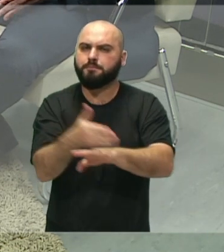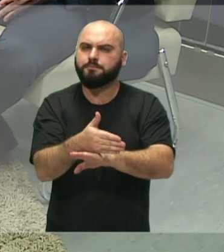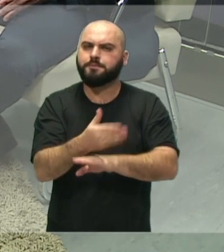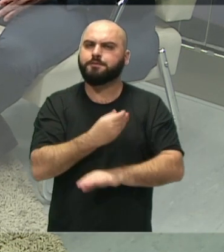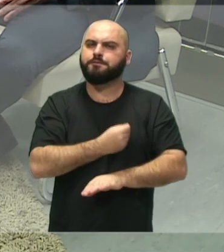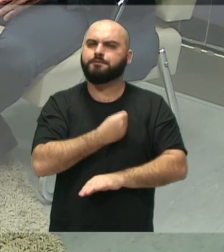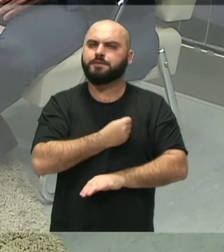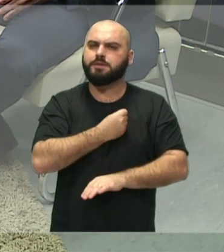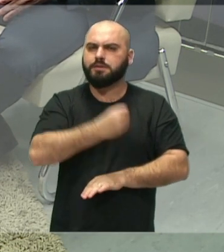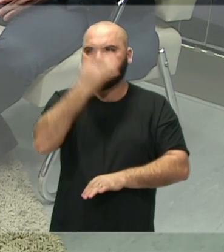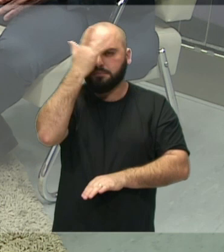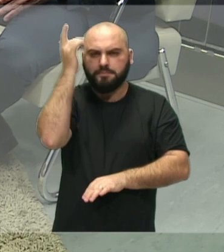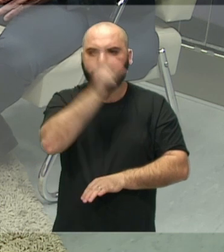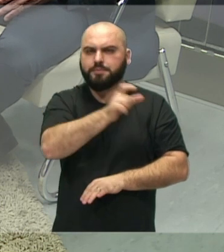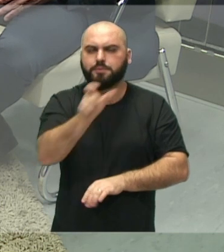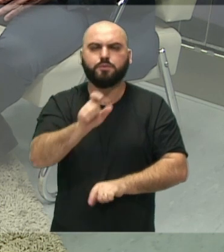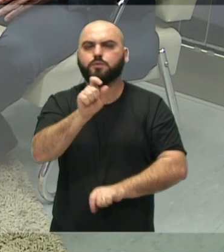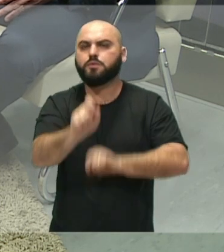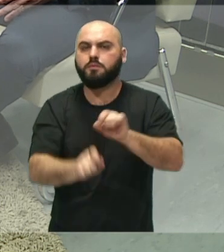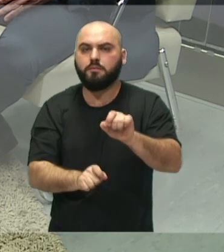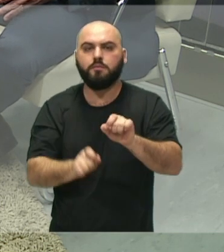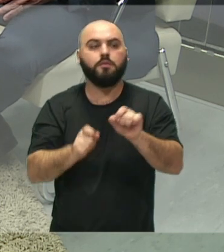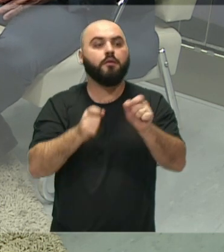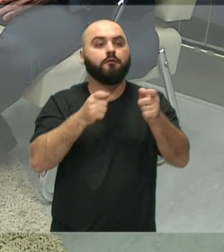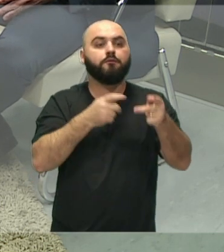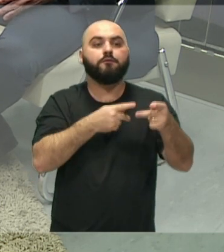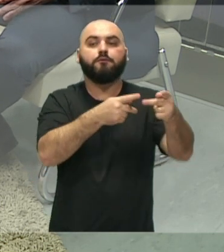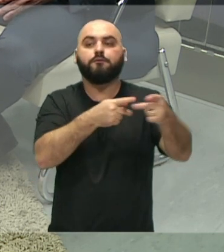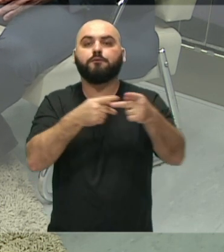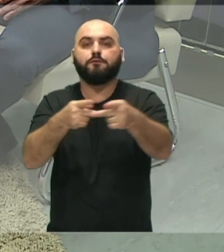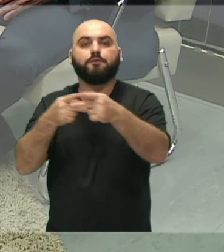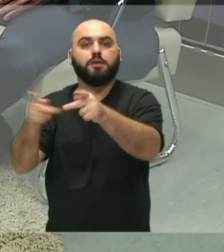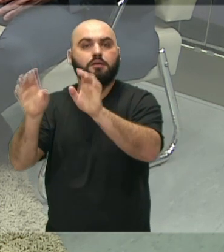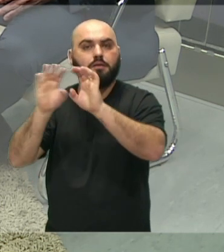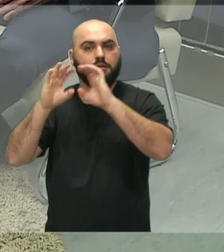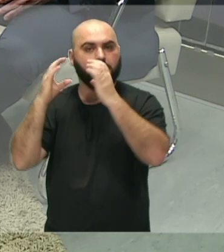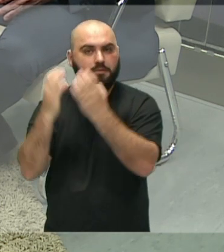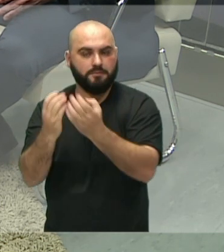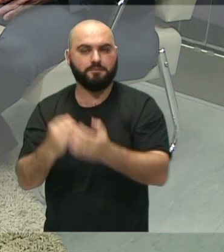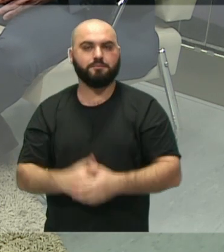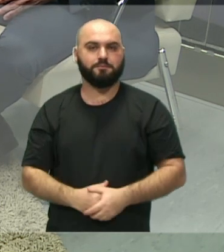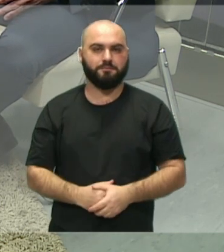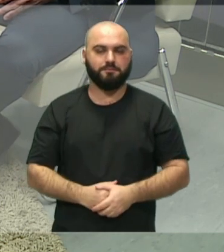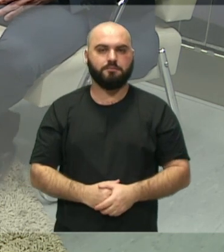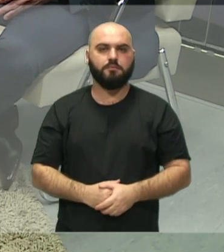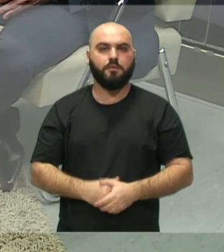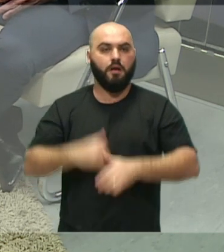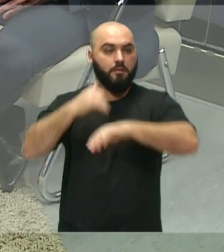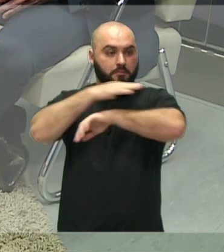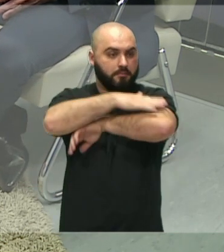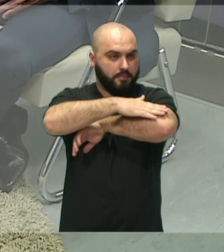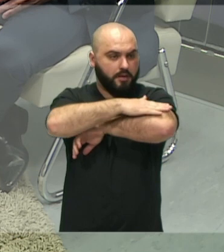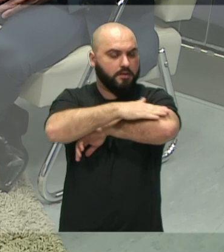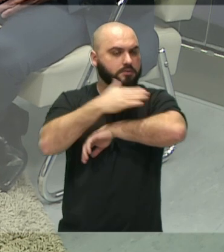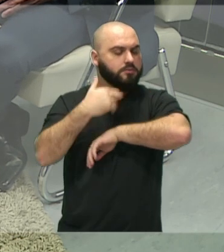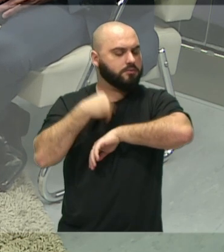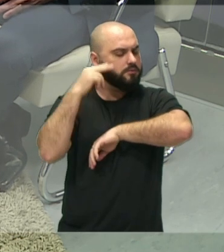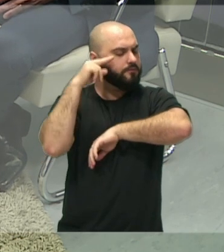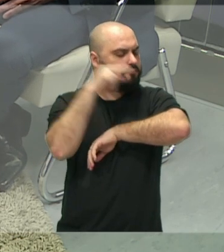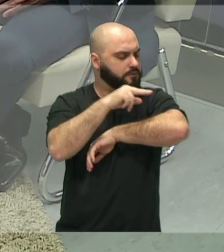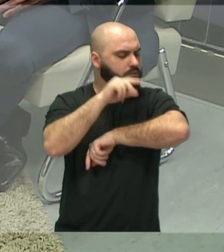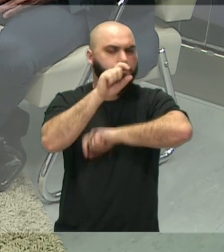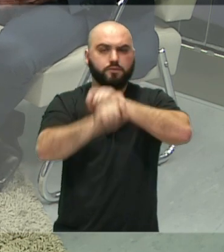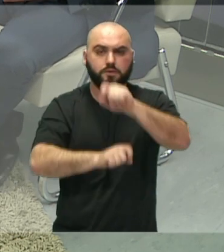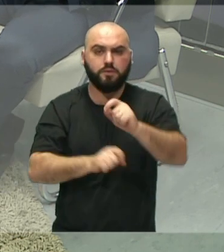vida do cidadão, indo visitar algumas comunidades, né? E essa praça me chamou a atenção, por quê? Porque ela é uma praça, uma das